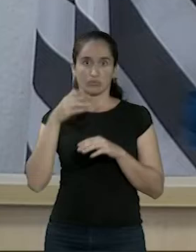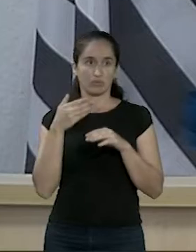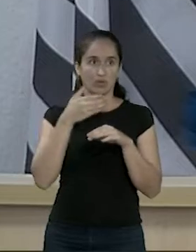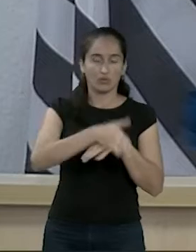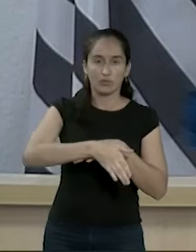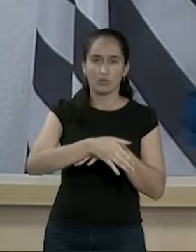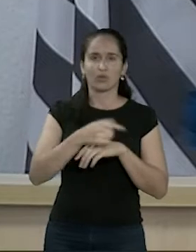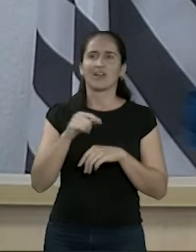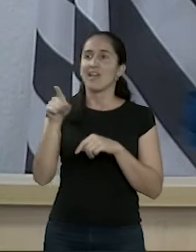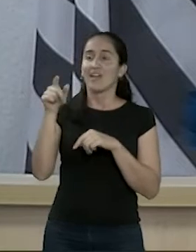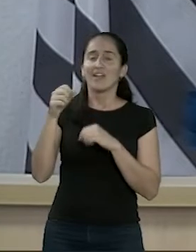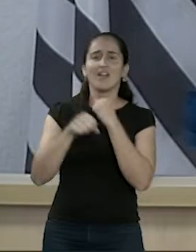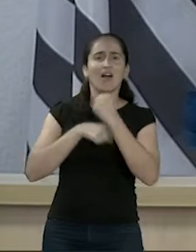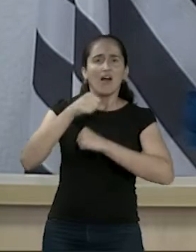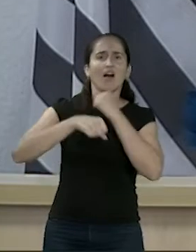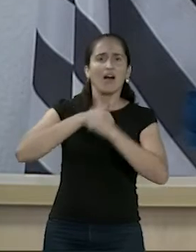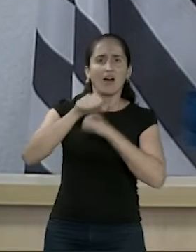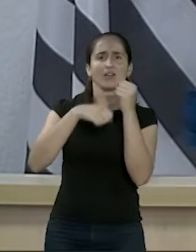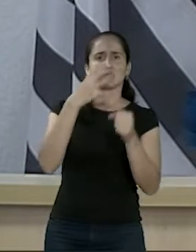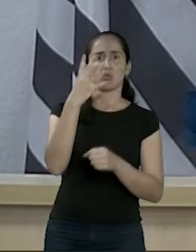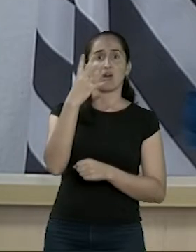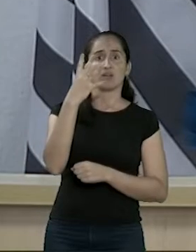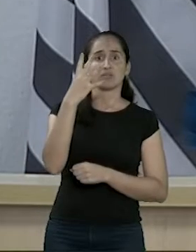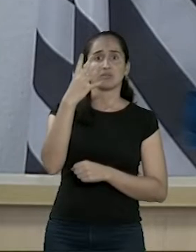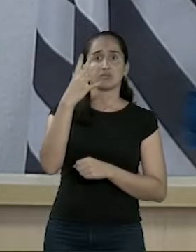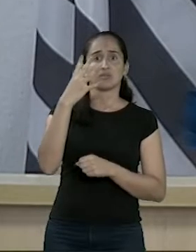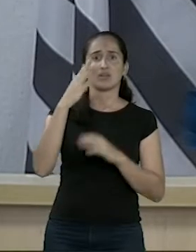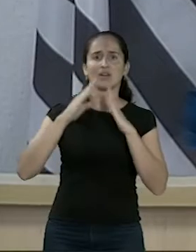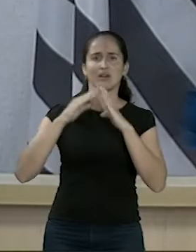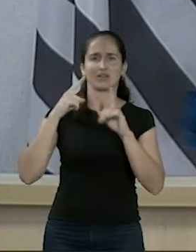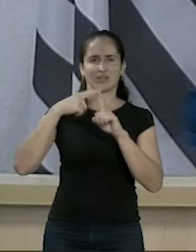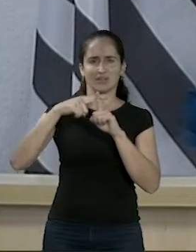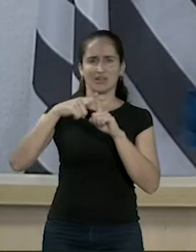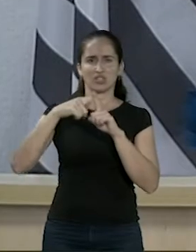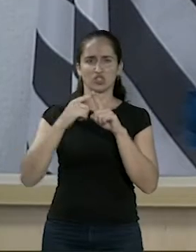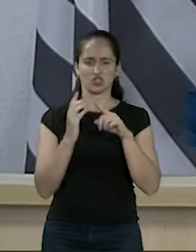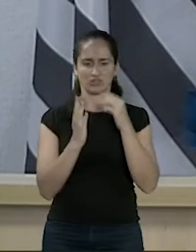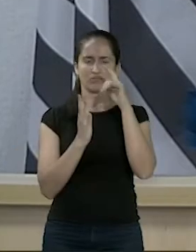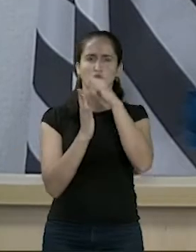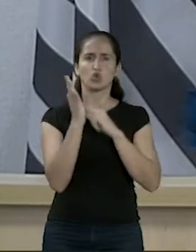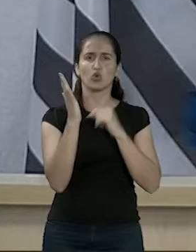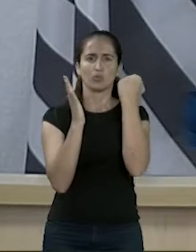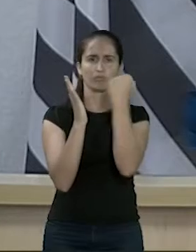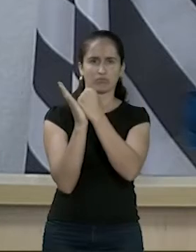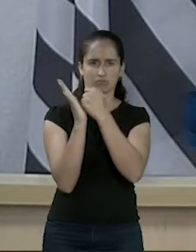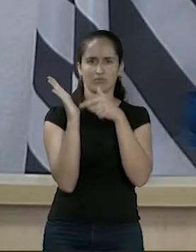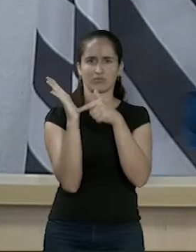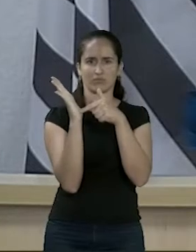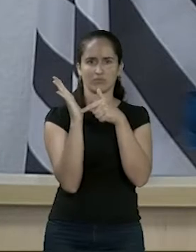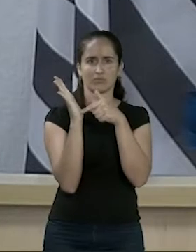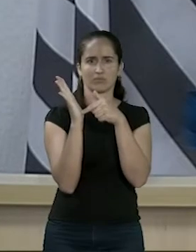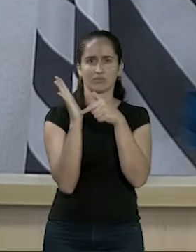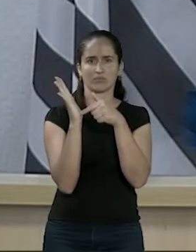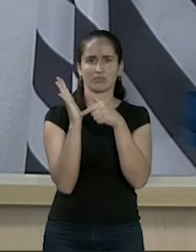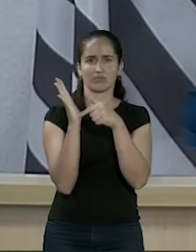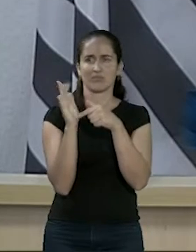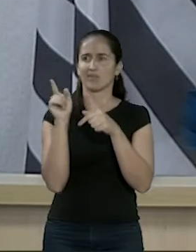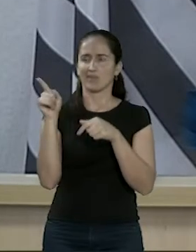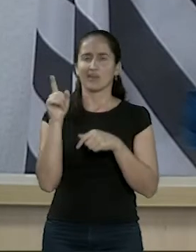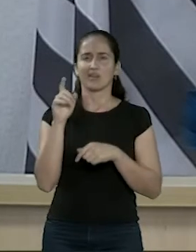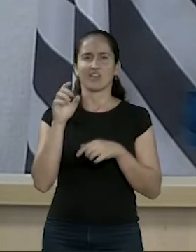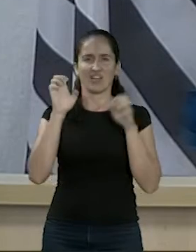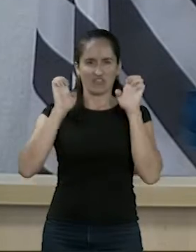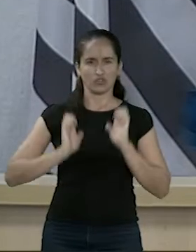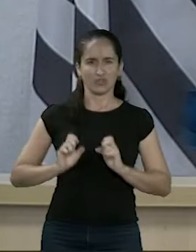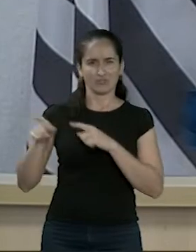estava esperando para ele tirar o habite da igreja, uma igreja evangélica. E aí eu tive que pedir pro